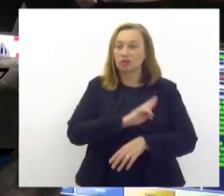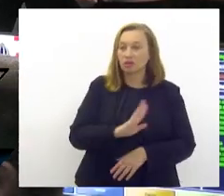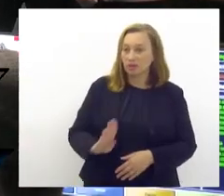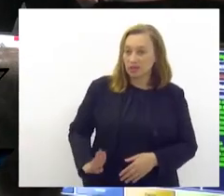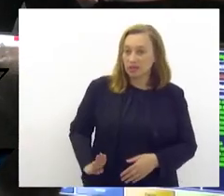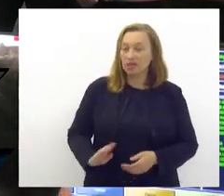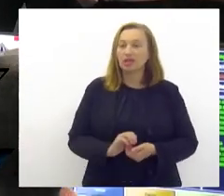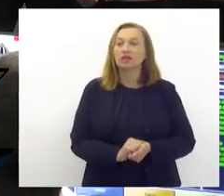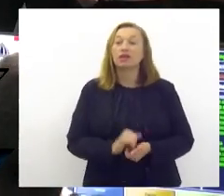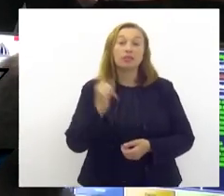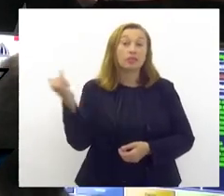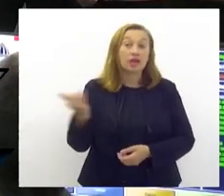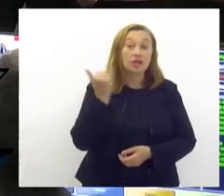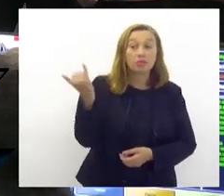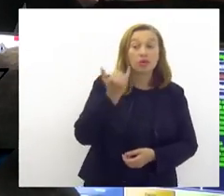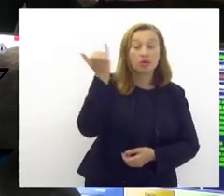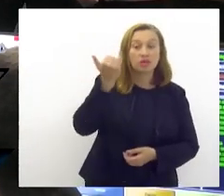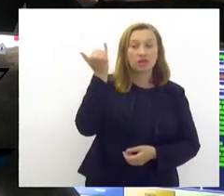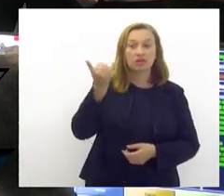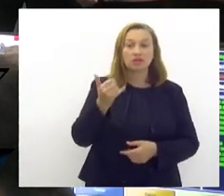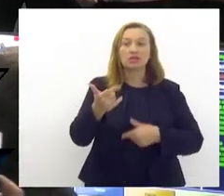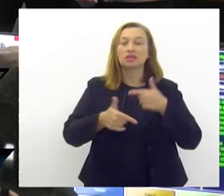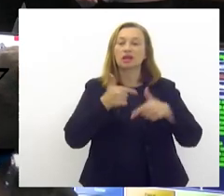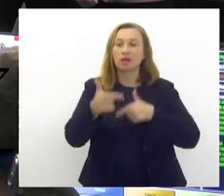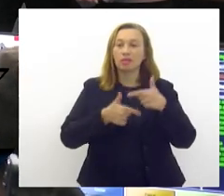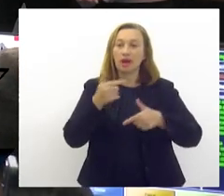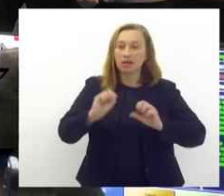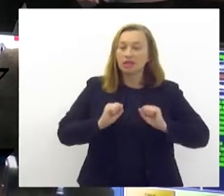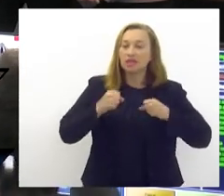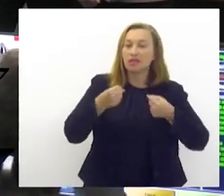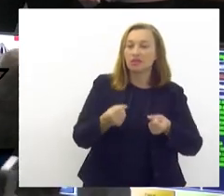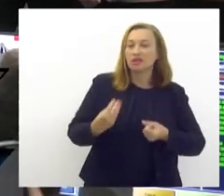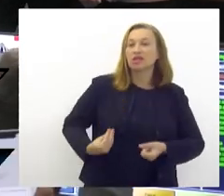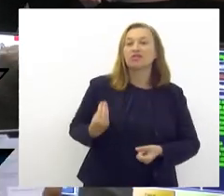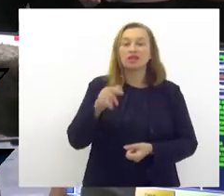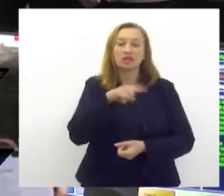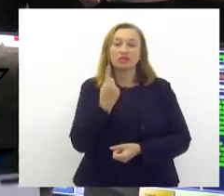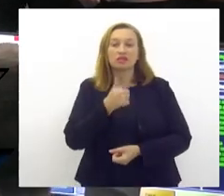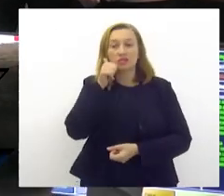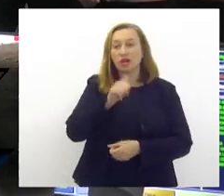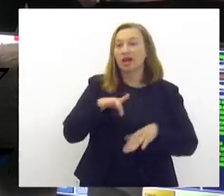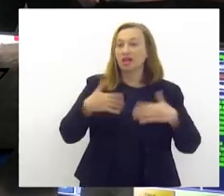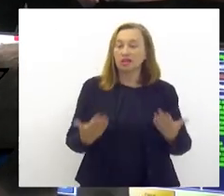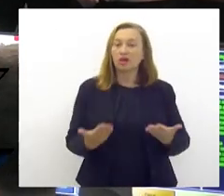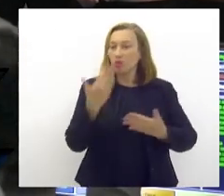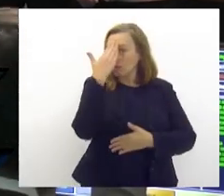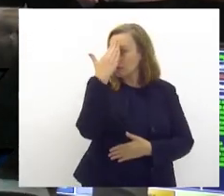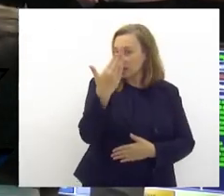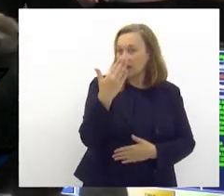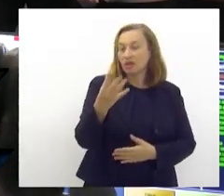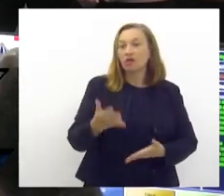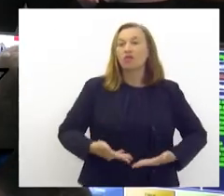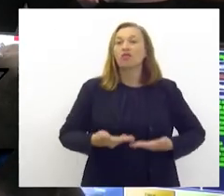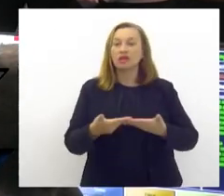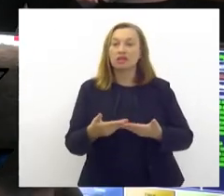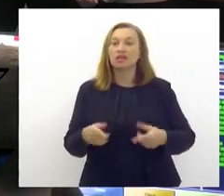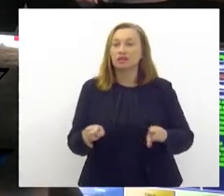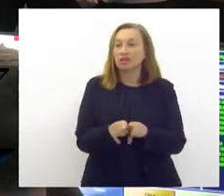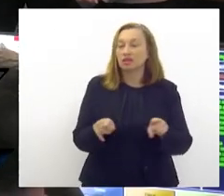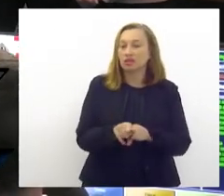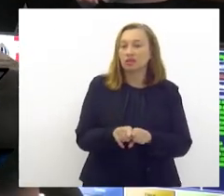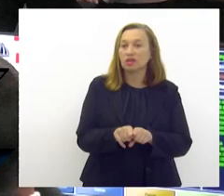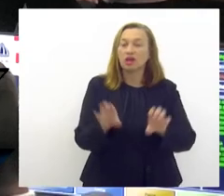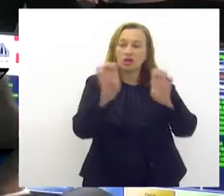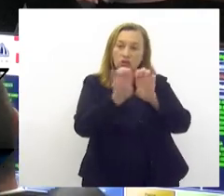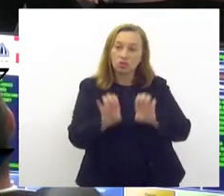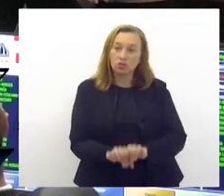Bacelar, pela importante atuação em defesa da vida das nossas mulheres. Então, muito obrigado por oferecer também a